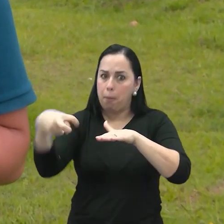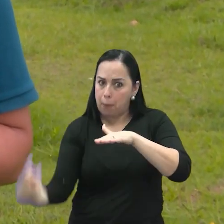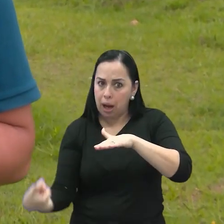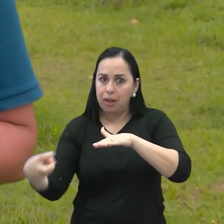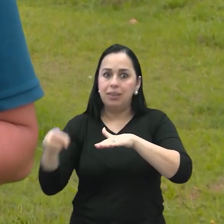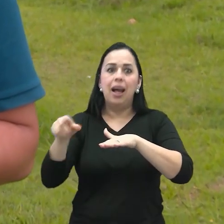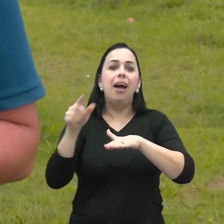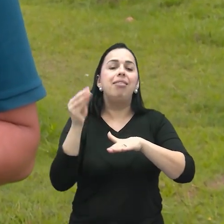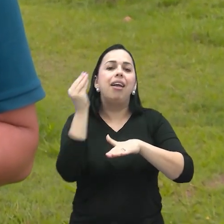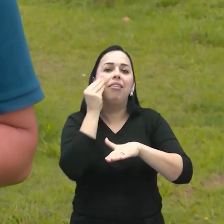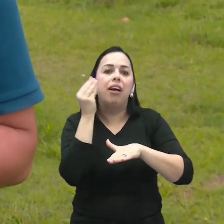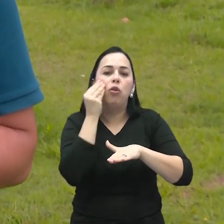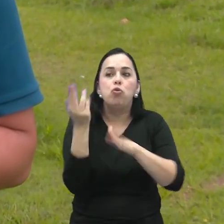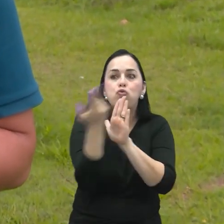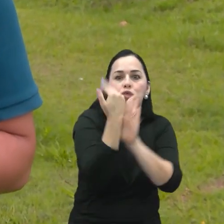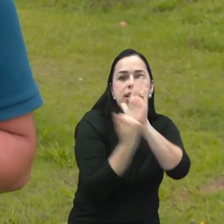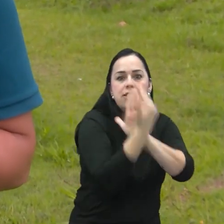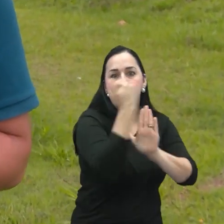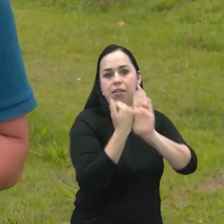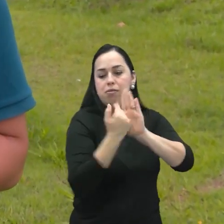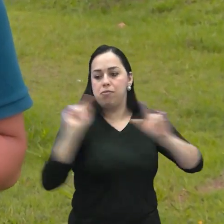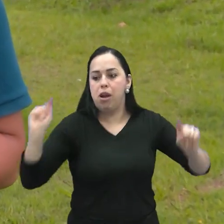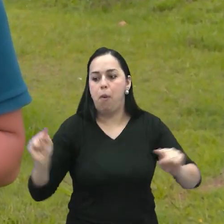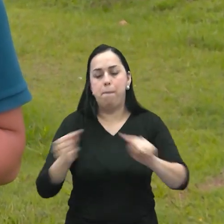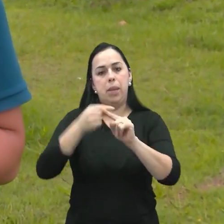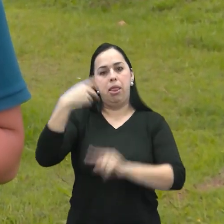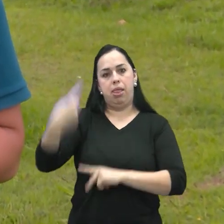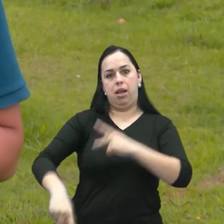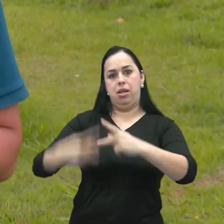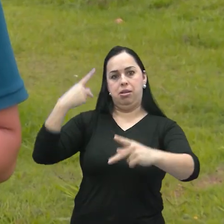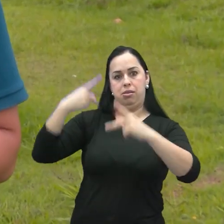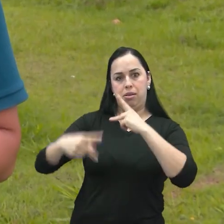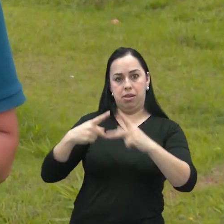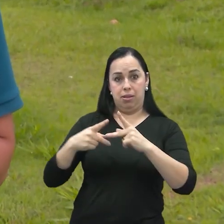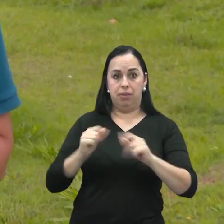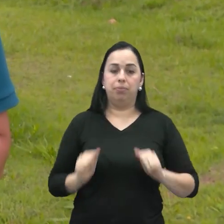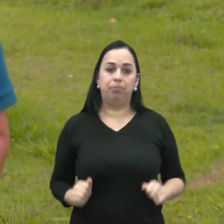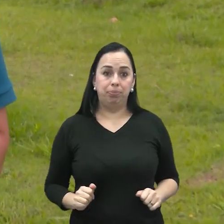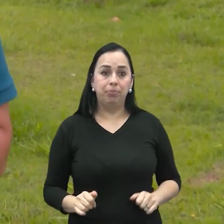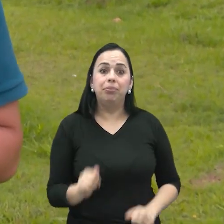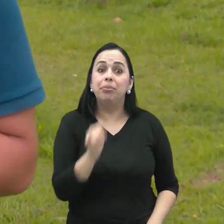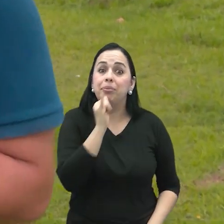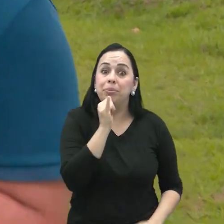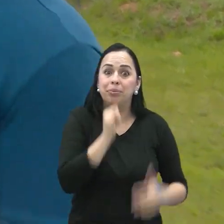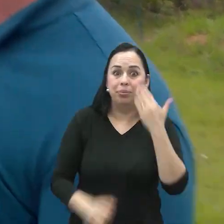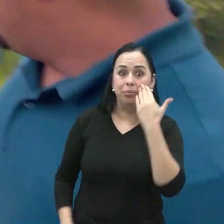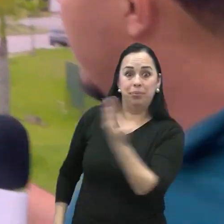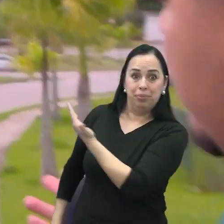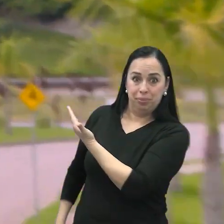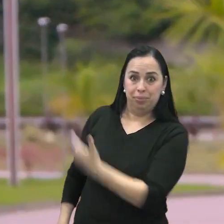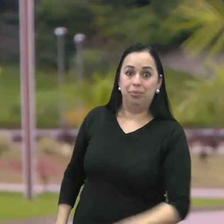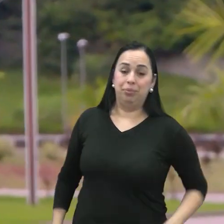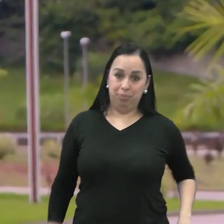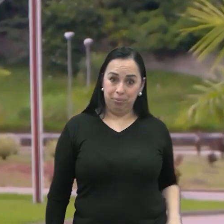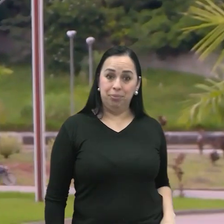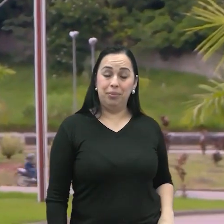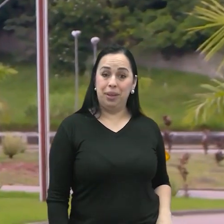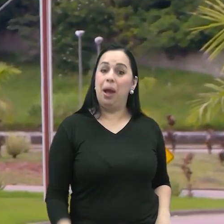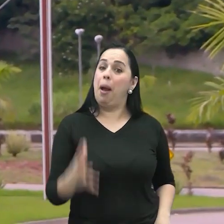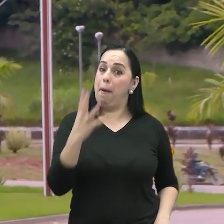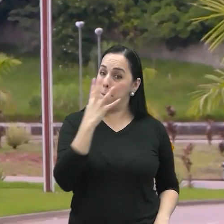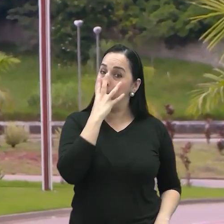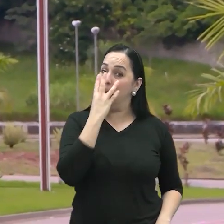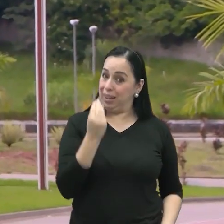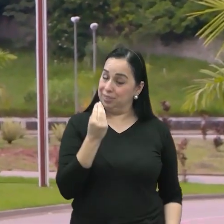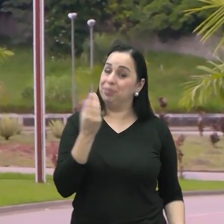foi colocar as silhuetas dos animais que podem ser encontrados aqui em São José nas placas. Esta daqui, por exemplo, tem o formato